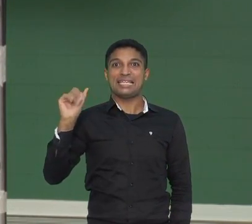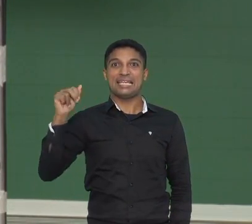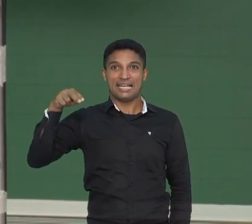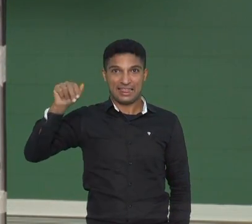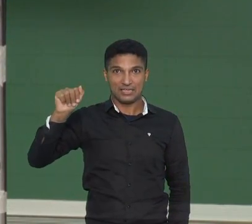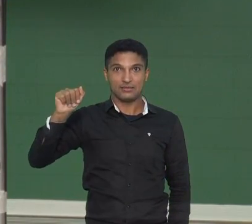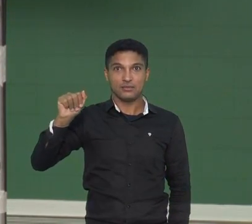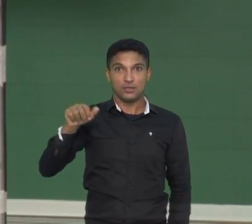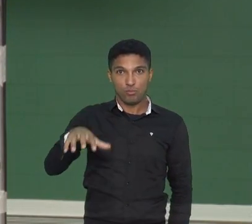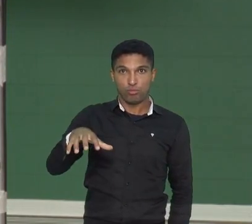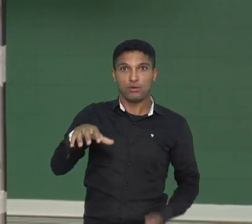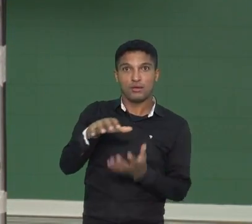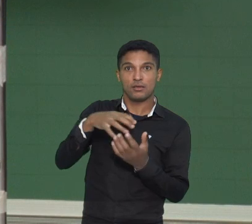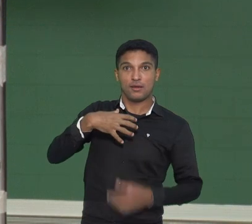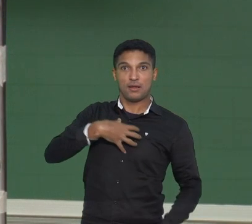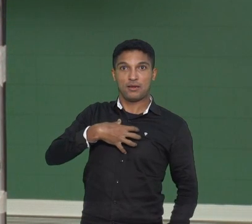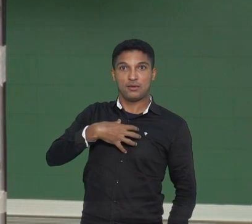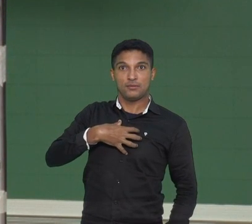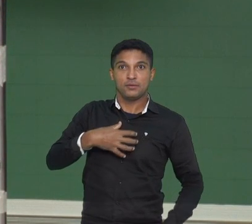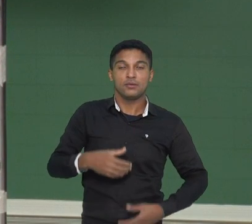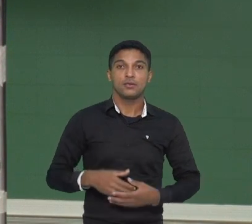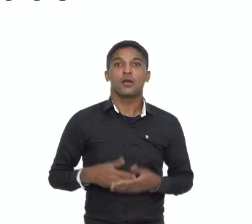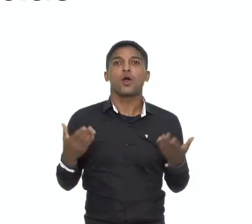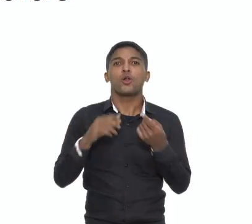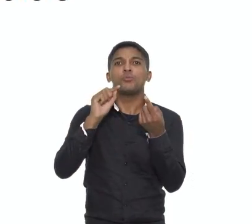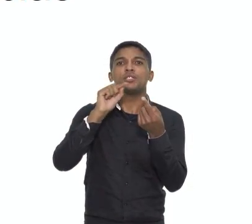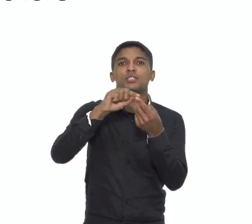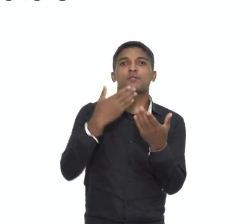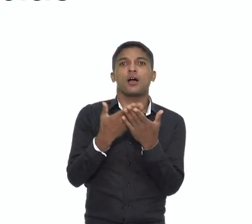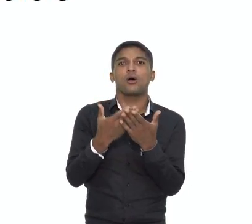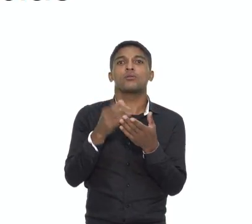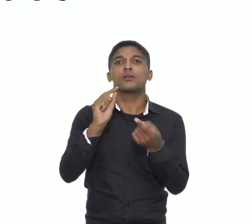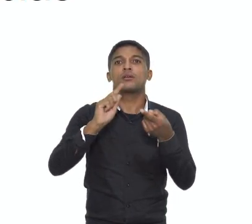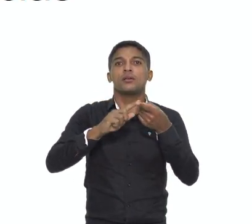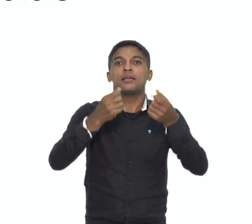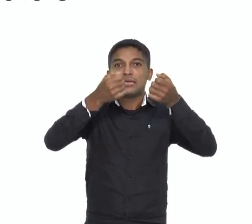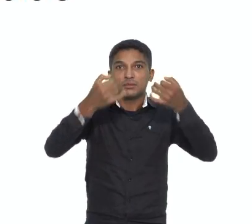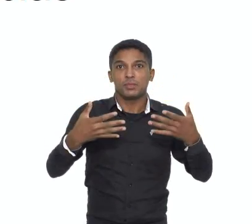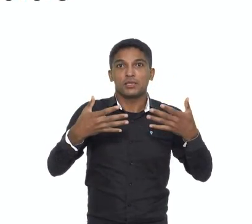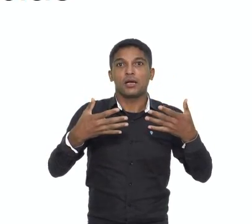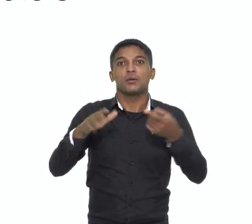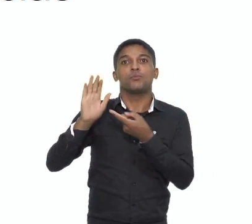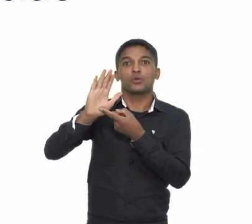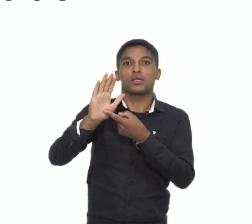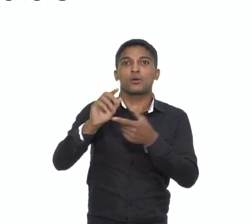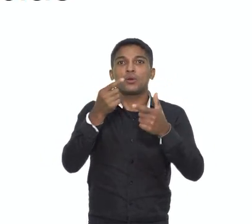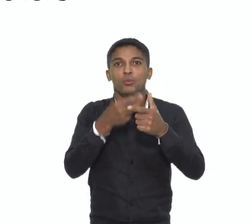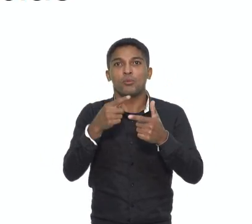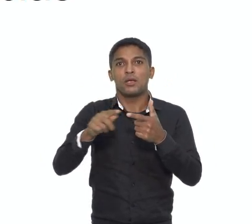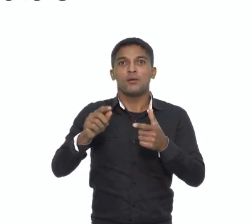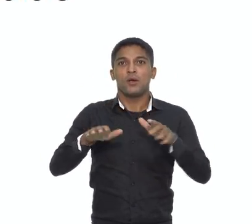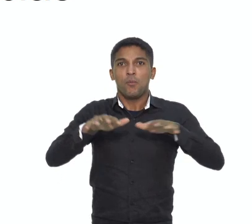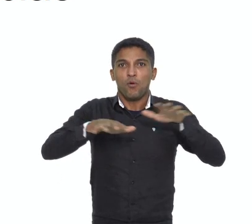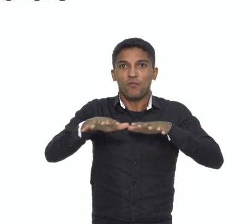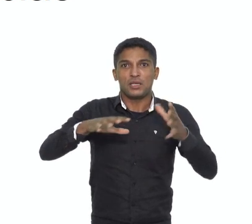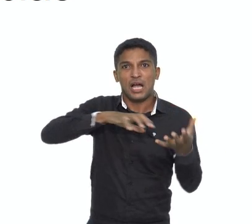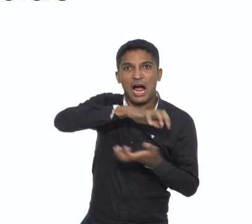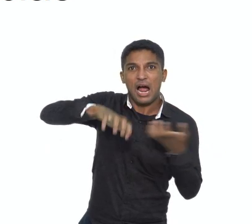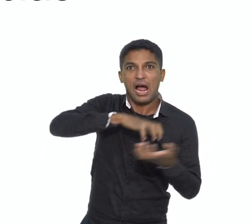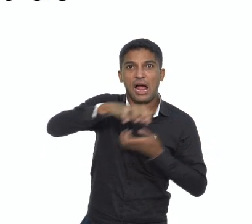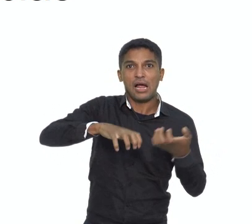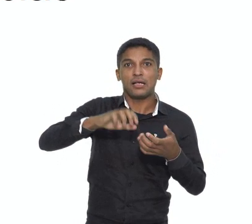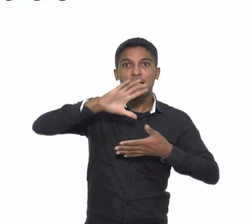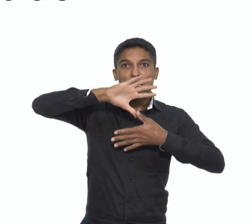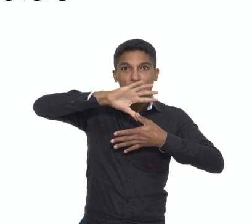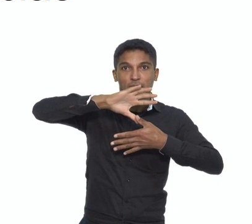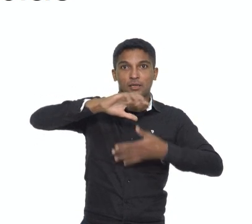os objetivos da aula. Vamos ler. Explicar e problematizar os movimentos e as rebeliões da América Portuguesa,